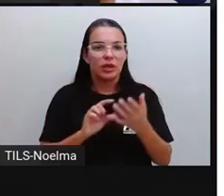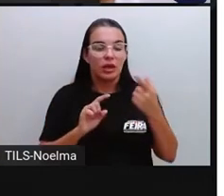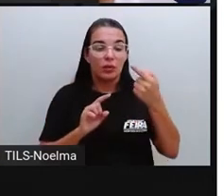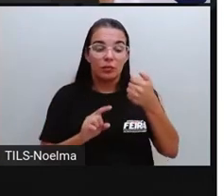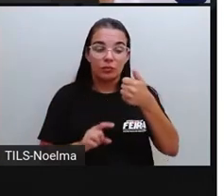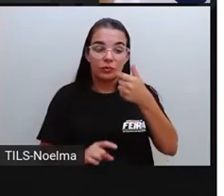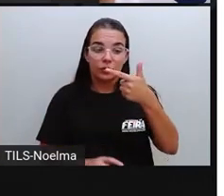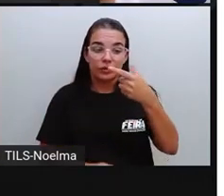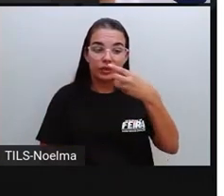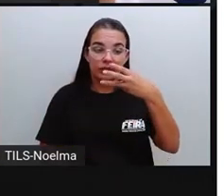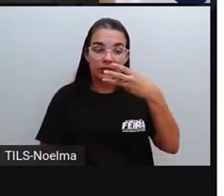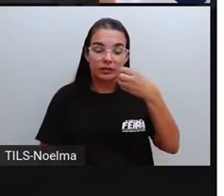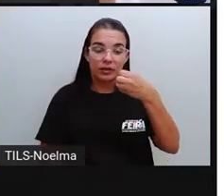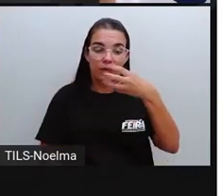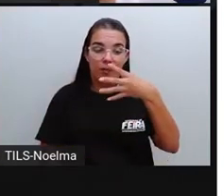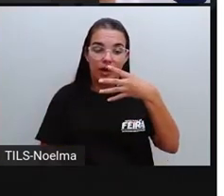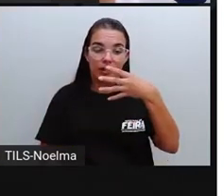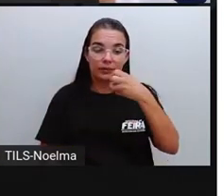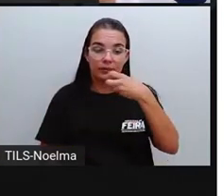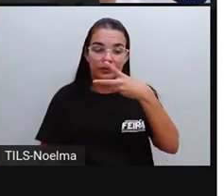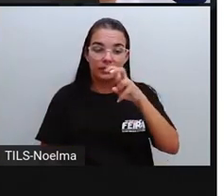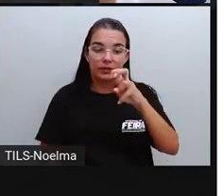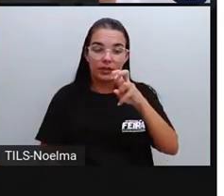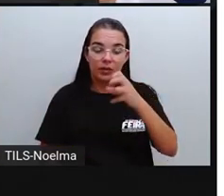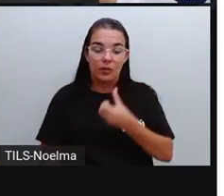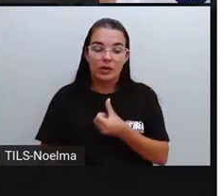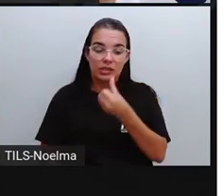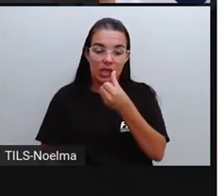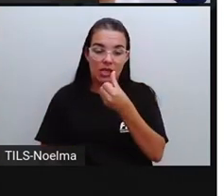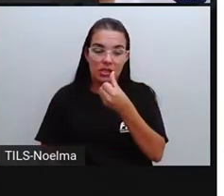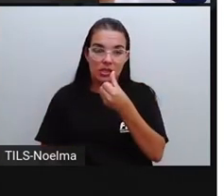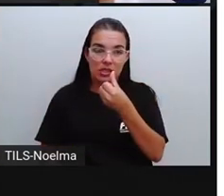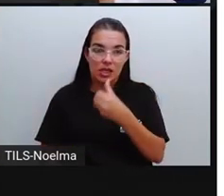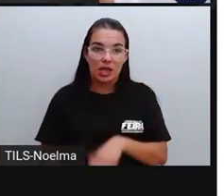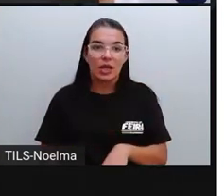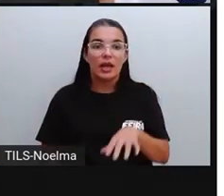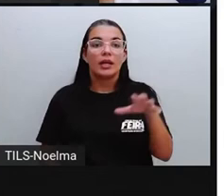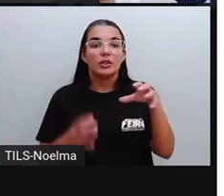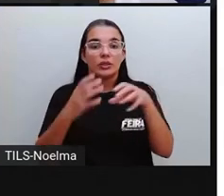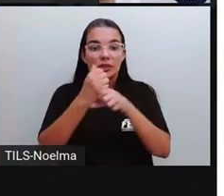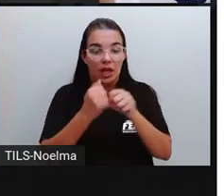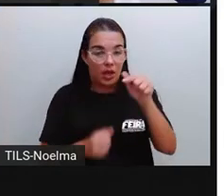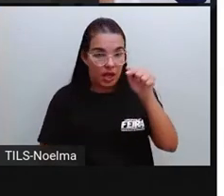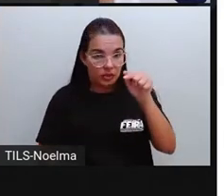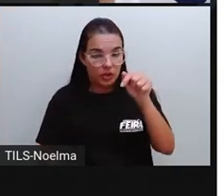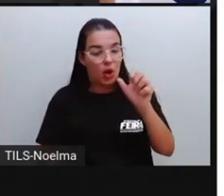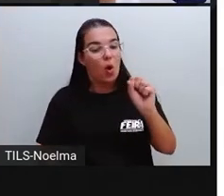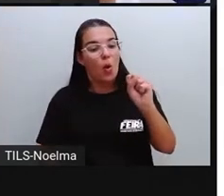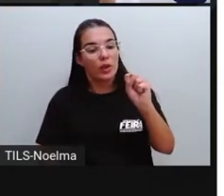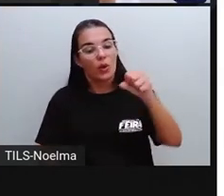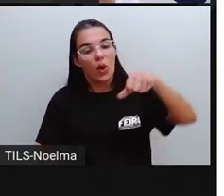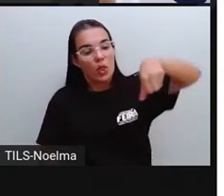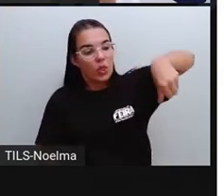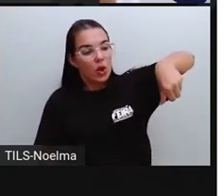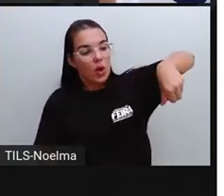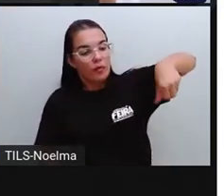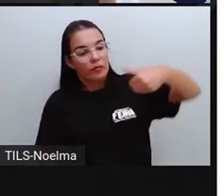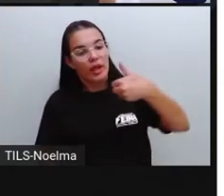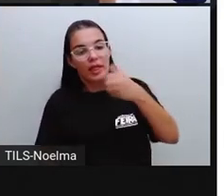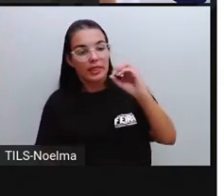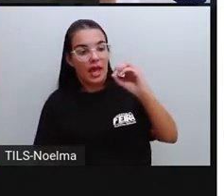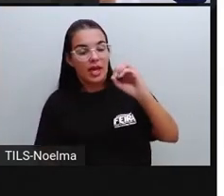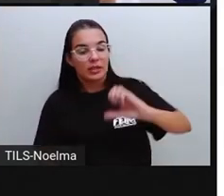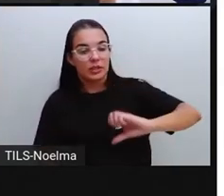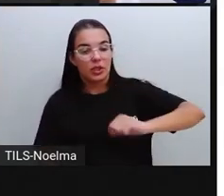1, 2, 3, 4, 5, 6, 7, 8,